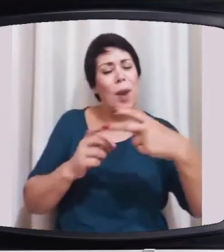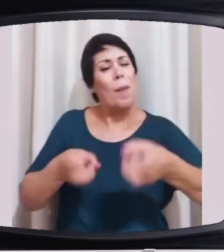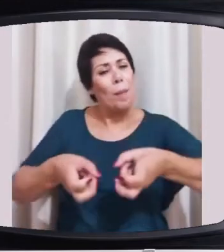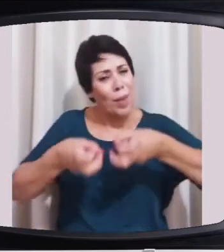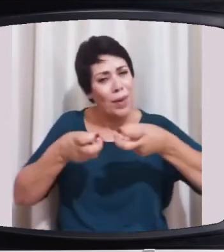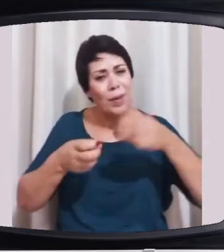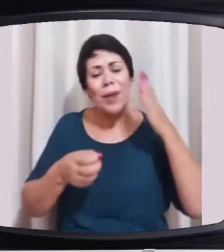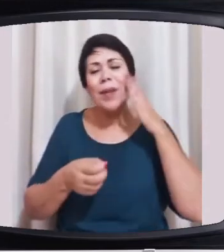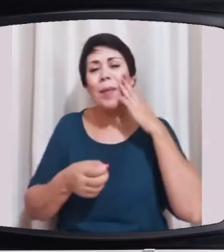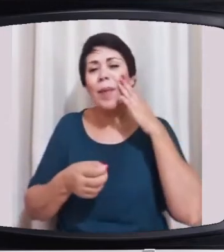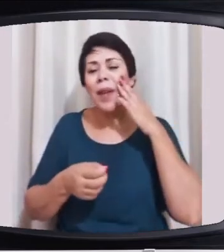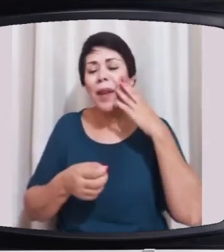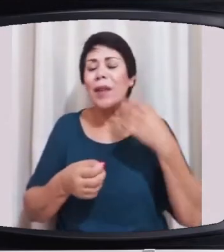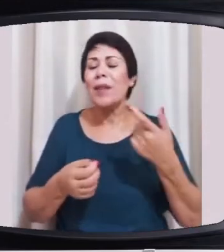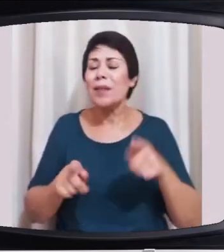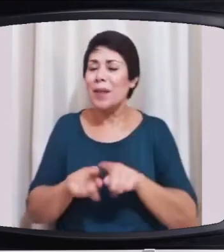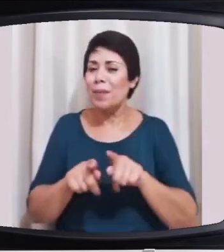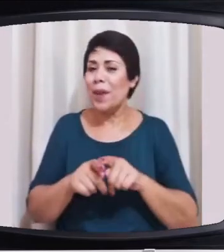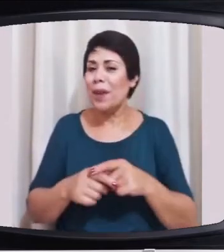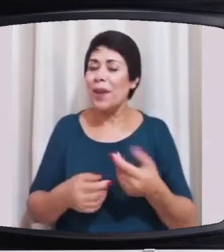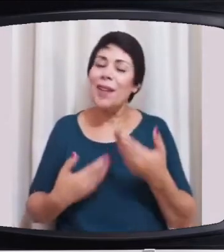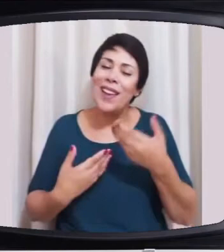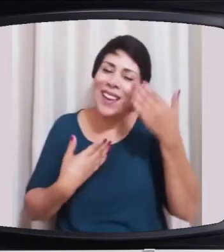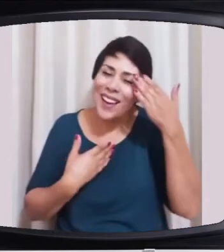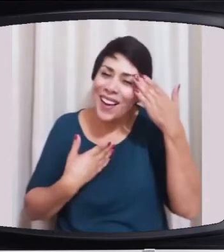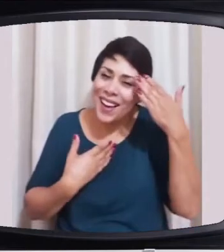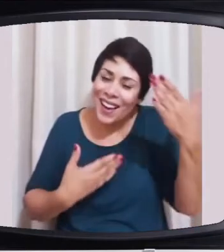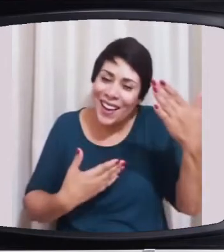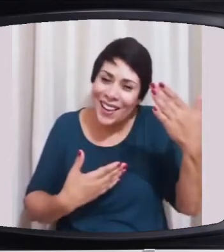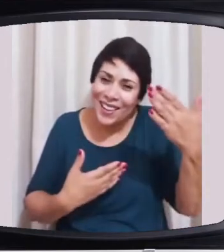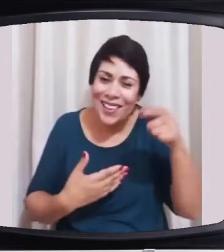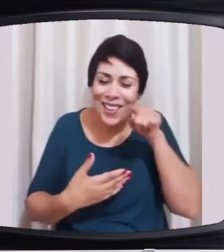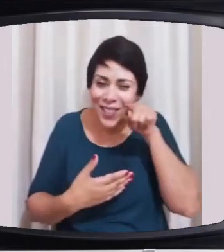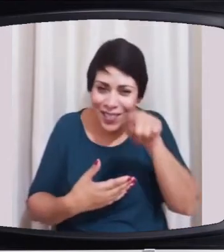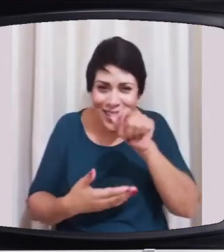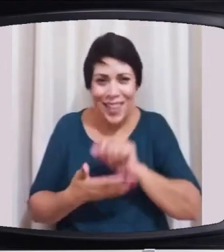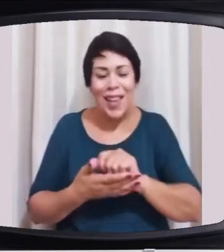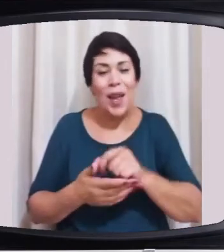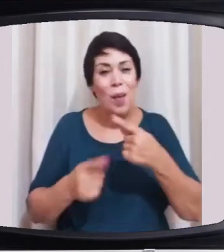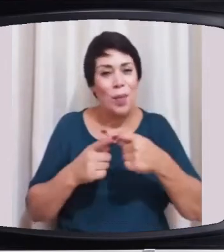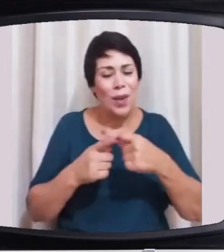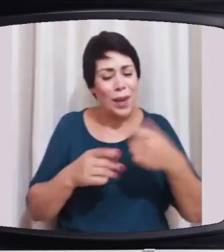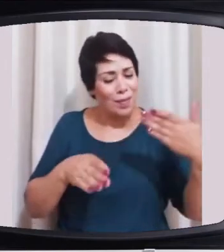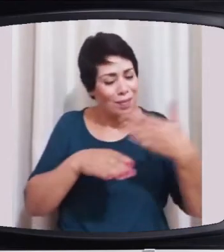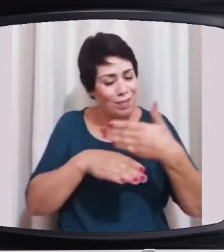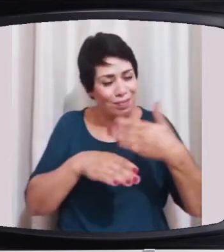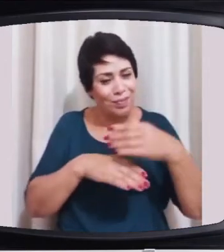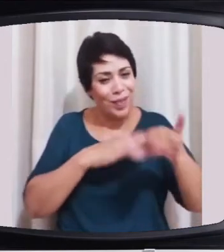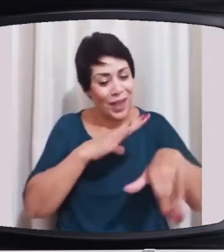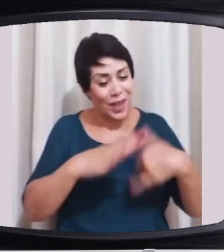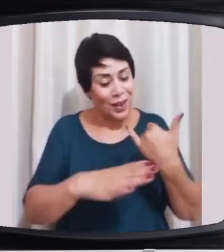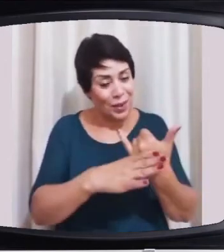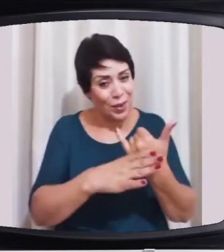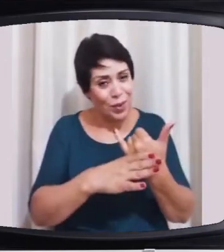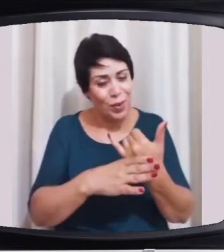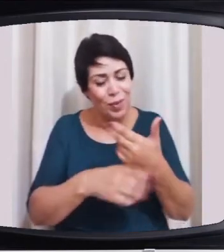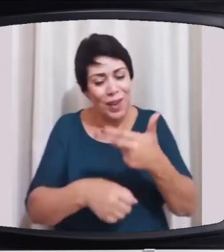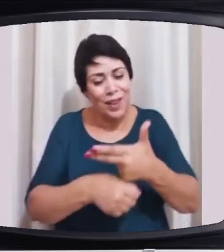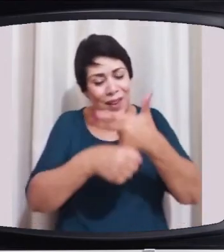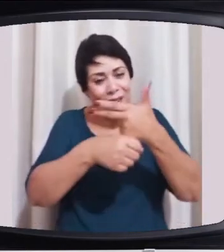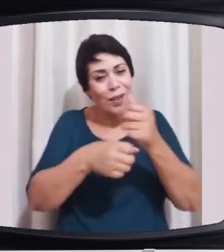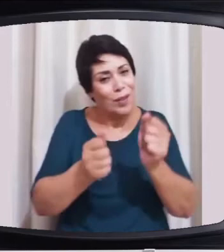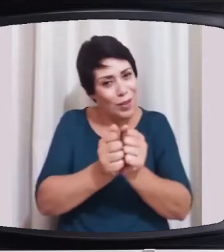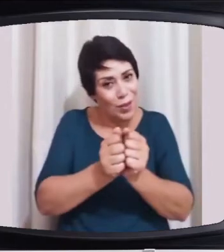olhar dele sobre a canção. E eu quero te agradecer demais, Anderson, pela sua presença aqui no canal, por ter topado gravar com a